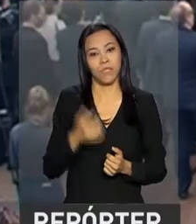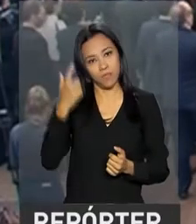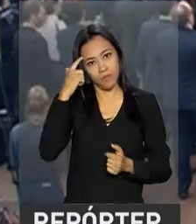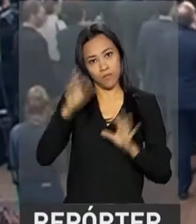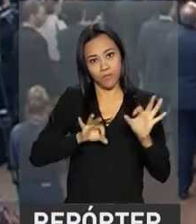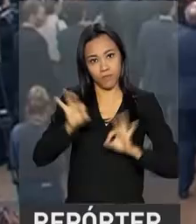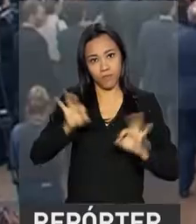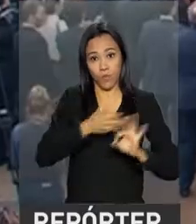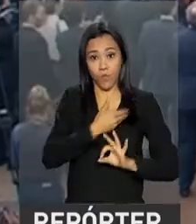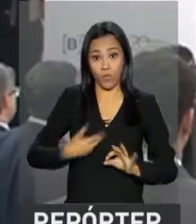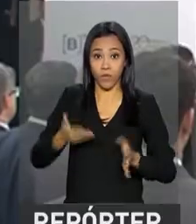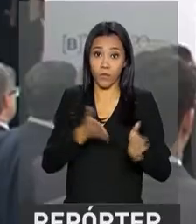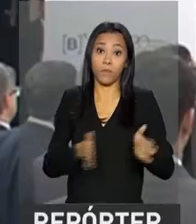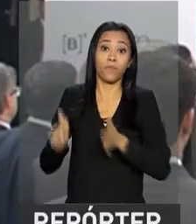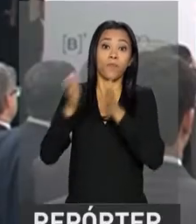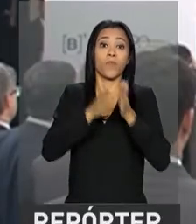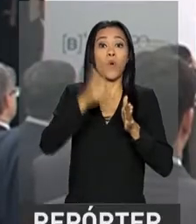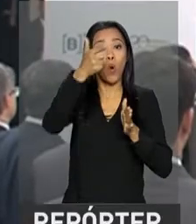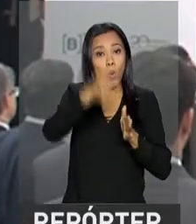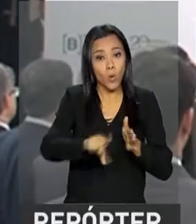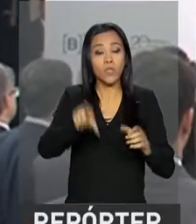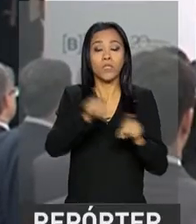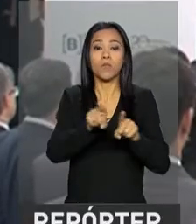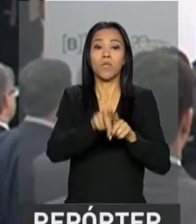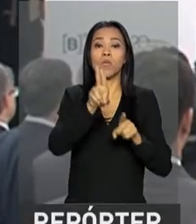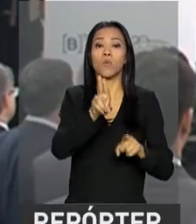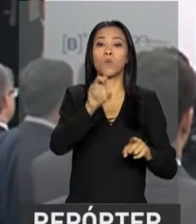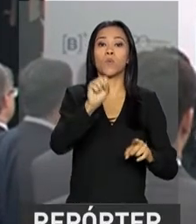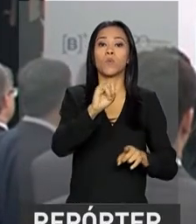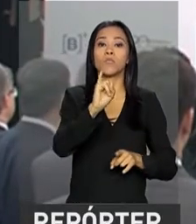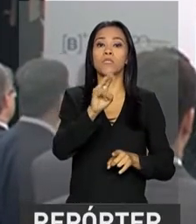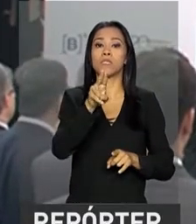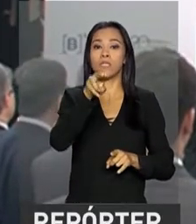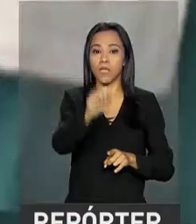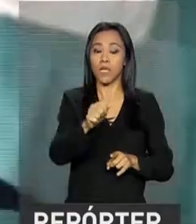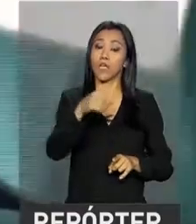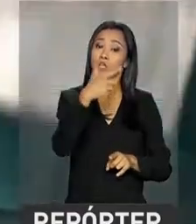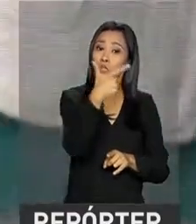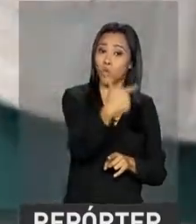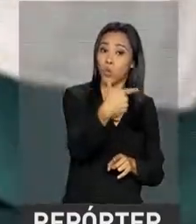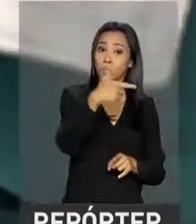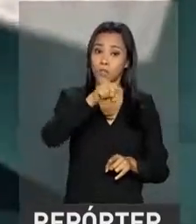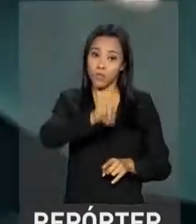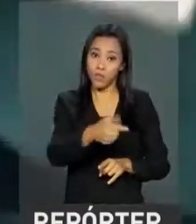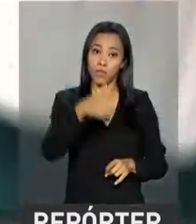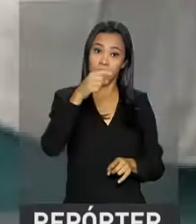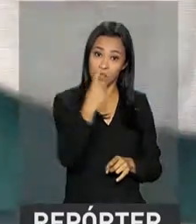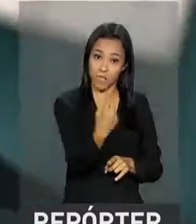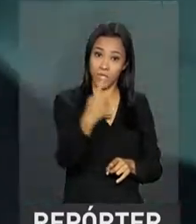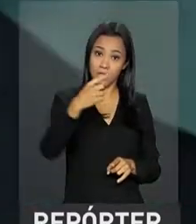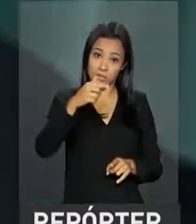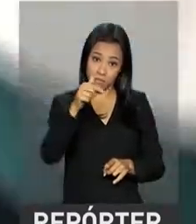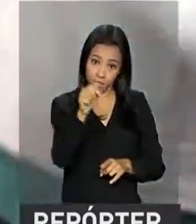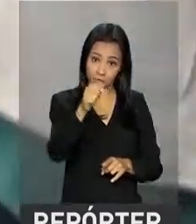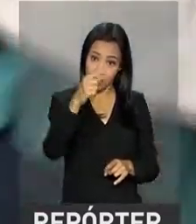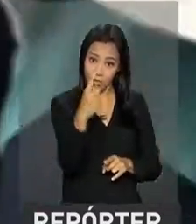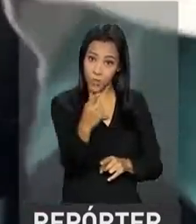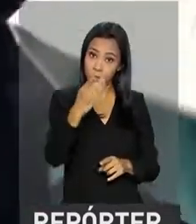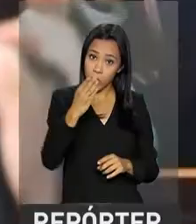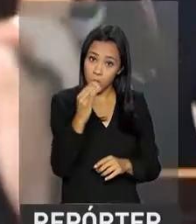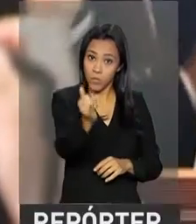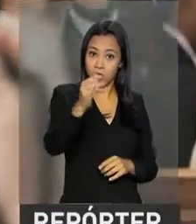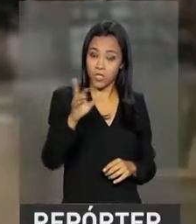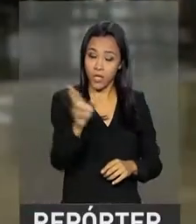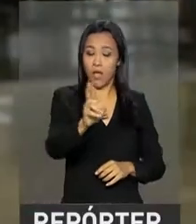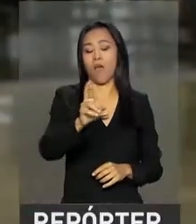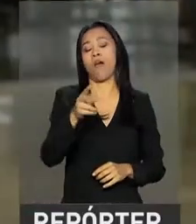A usina de Jaguará foi arrematada pela Engie por 2,171 bilhões de reais, um ágio de